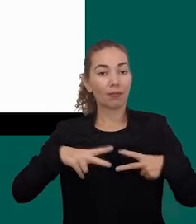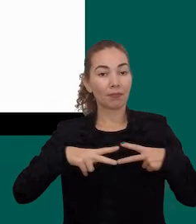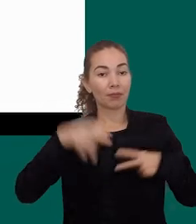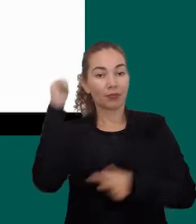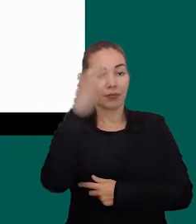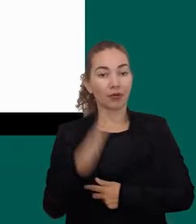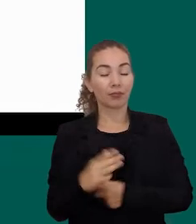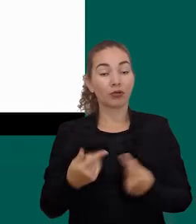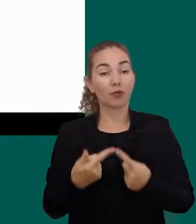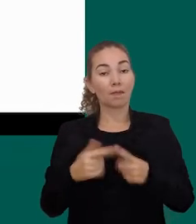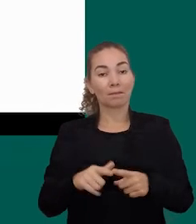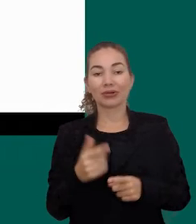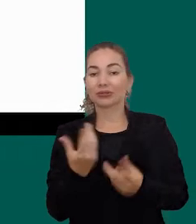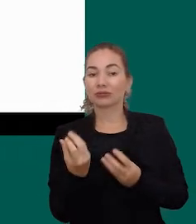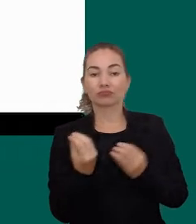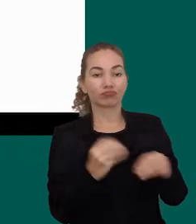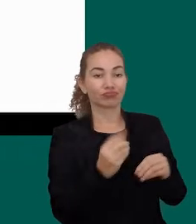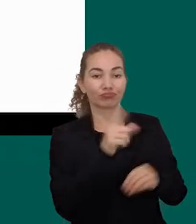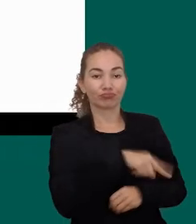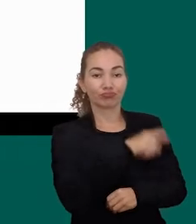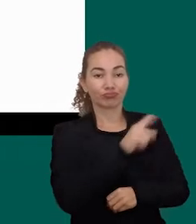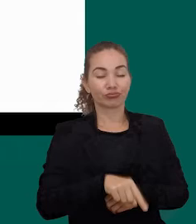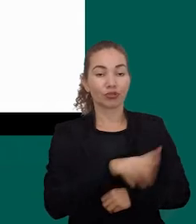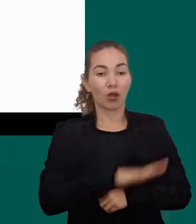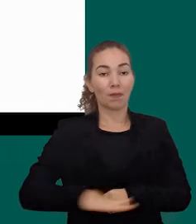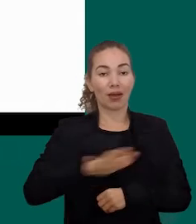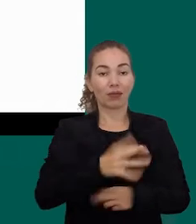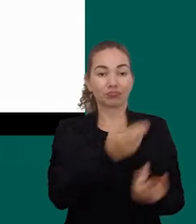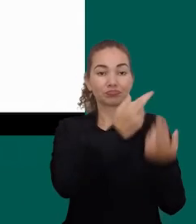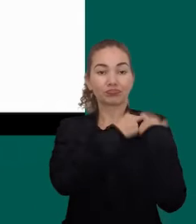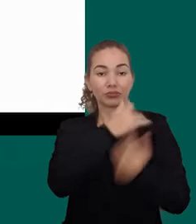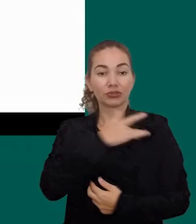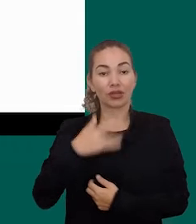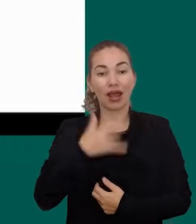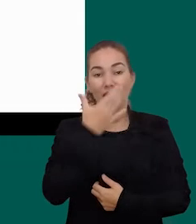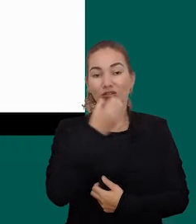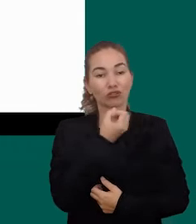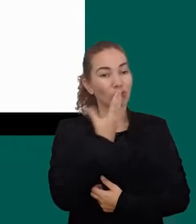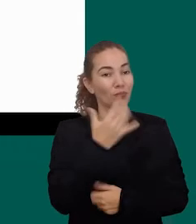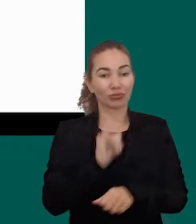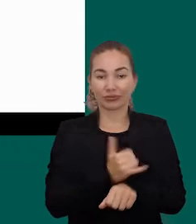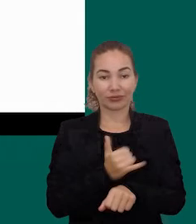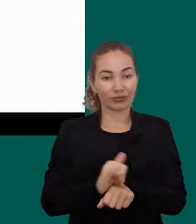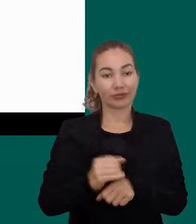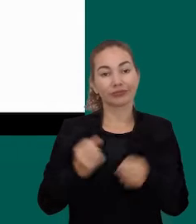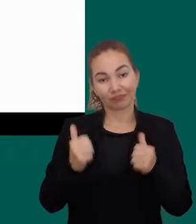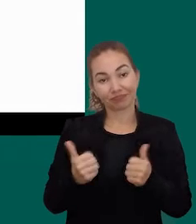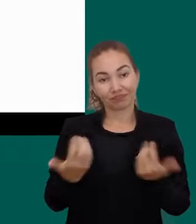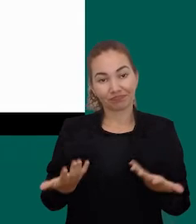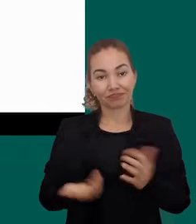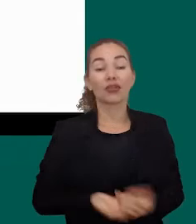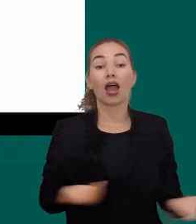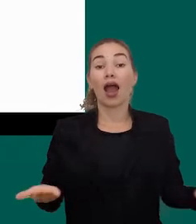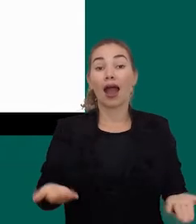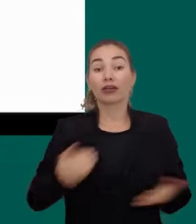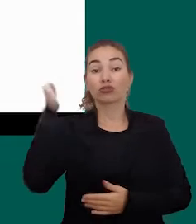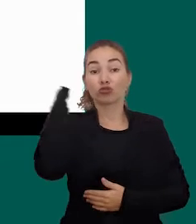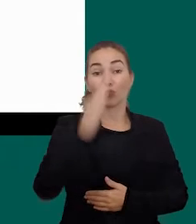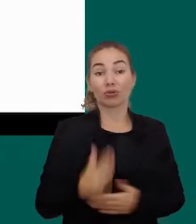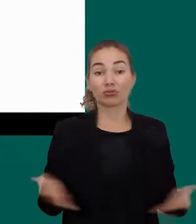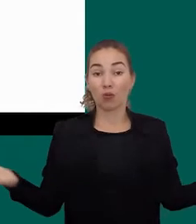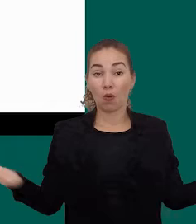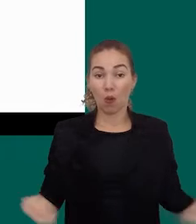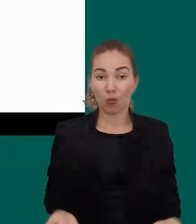acabou sendo vetada aí pelas autoridades de saúde nacionais por acharem que não seria uma boa estratégia, tá? Possibilidades para o Brasil, então,